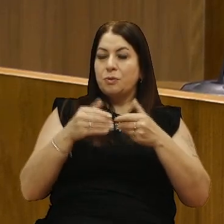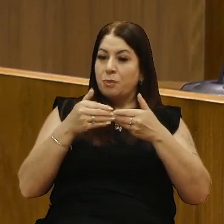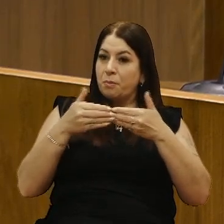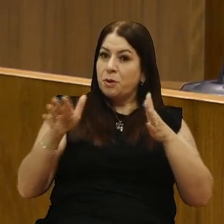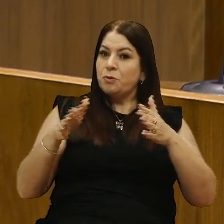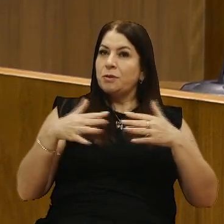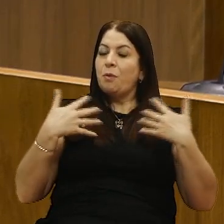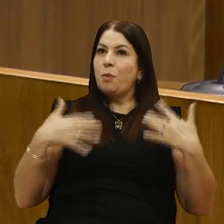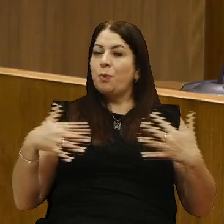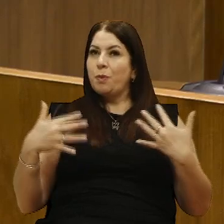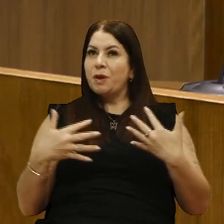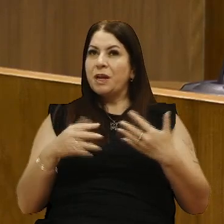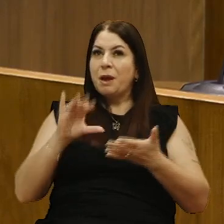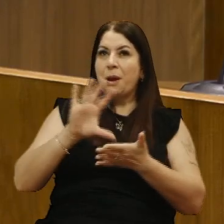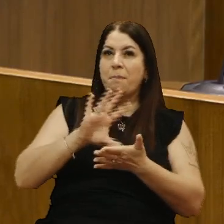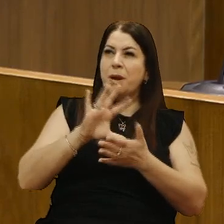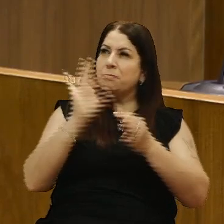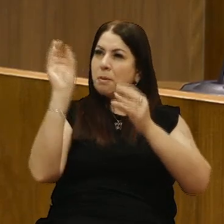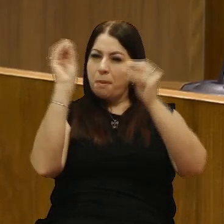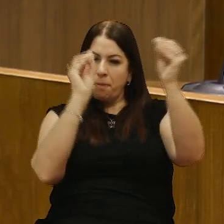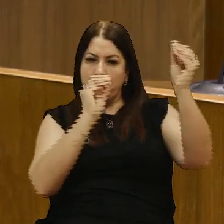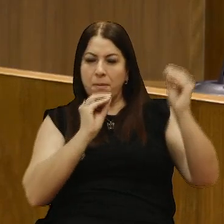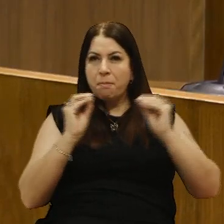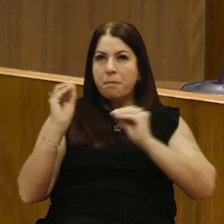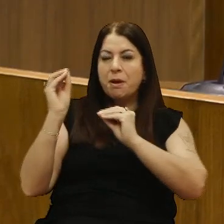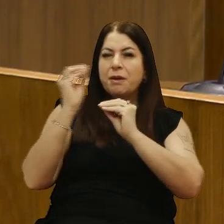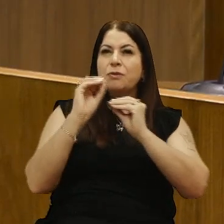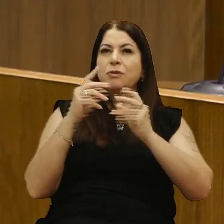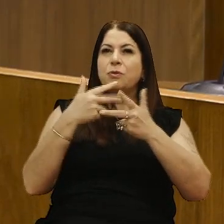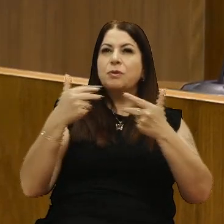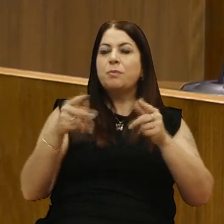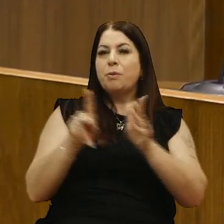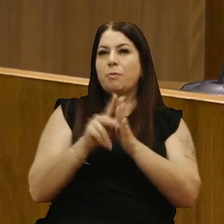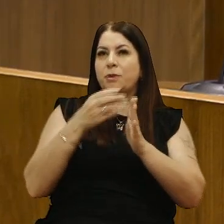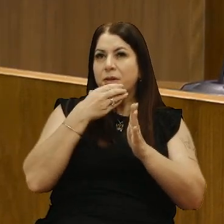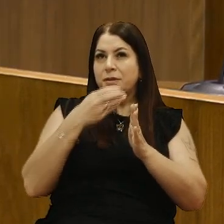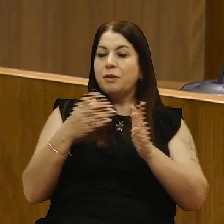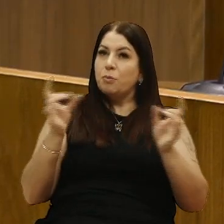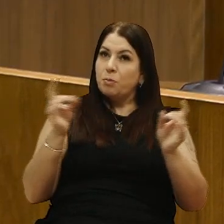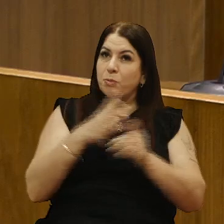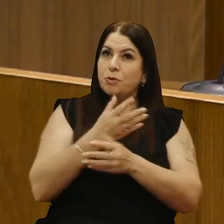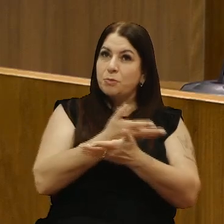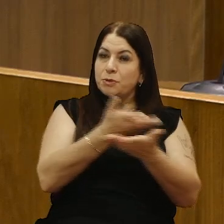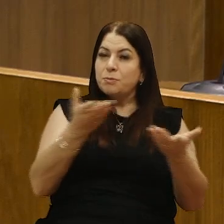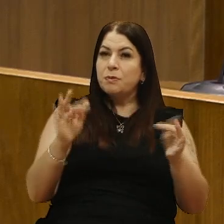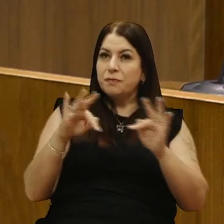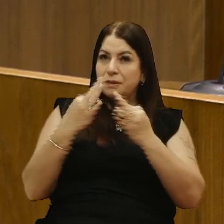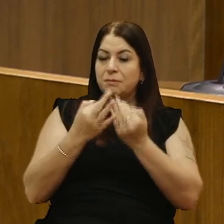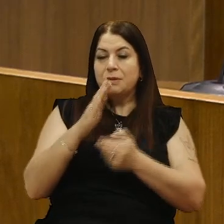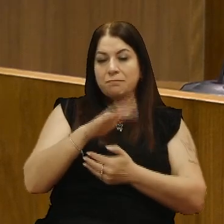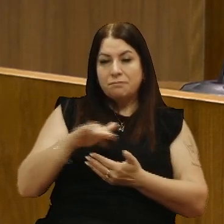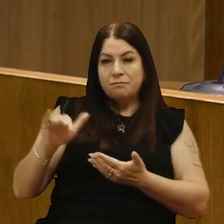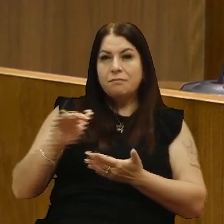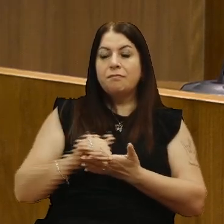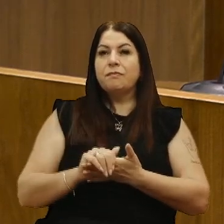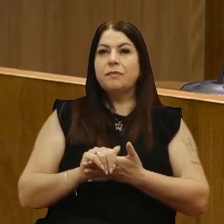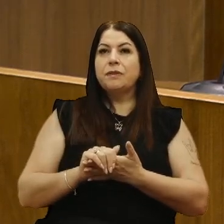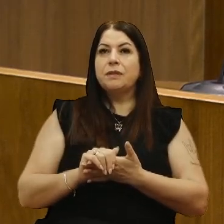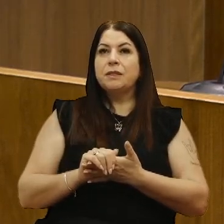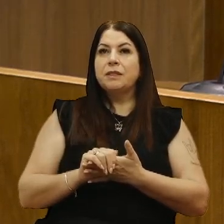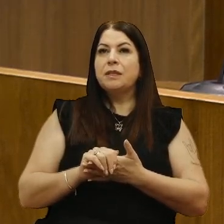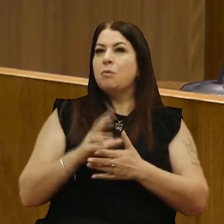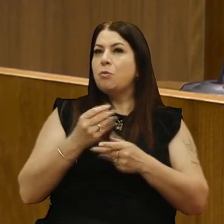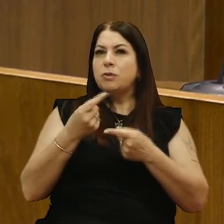fôlego, a praça decorada com todos os encantos natalinos prontos para receber famílias e crianças,